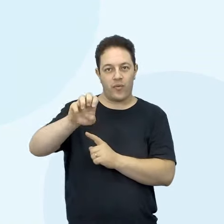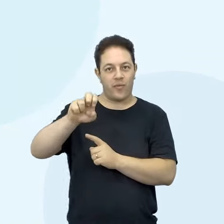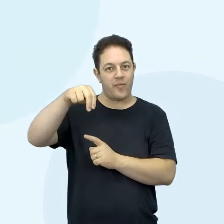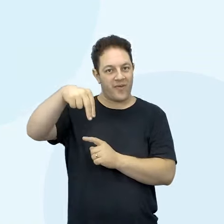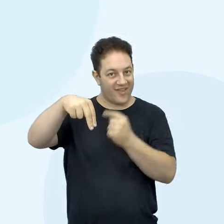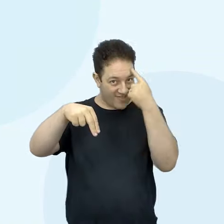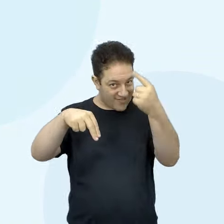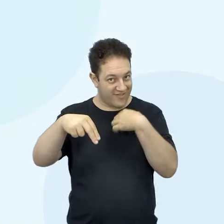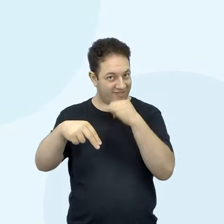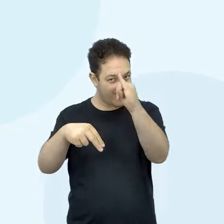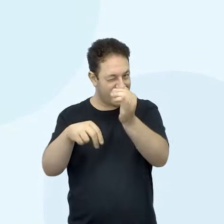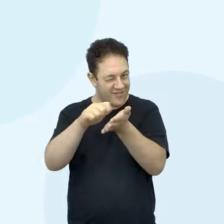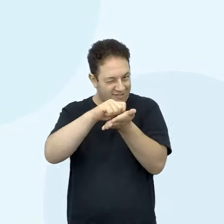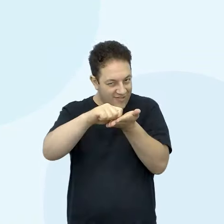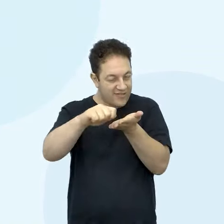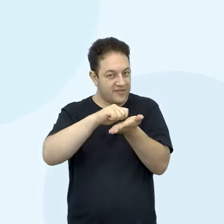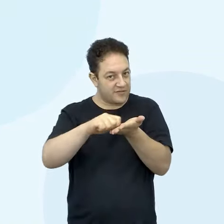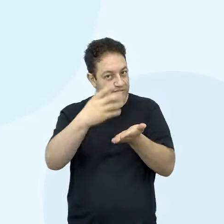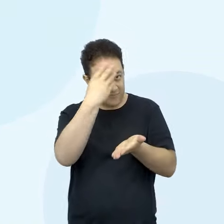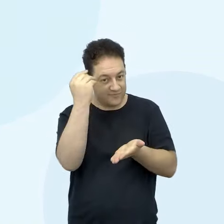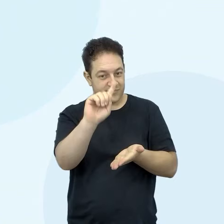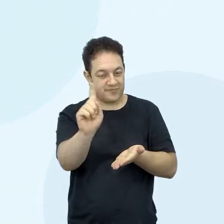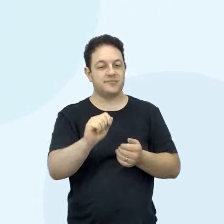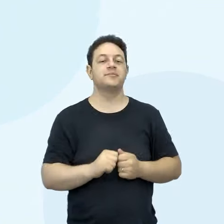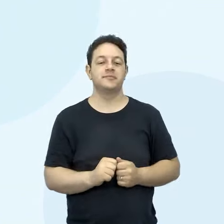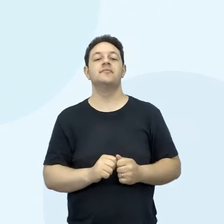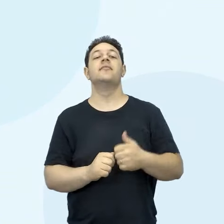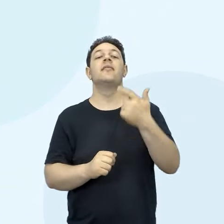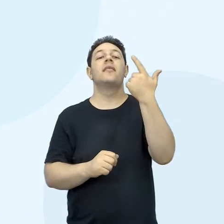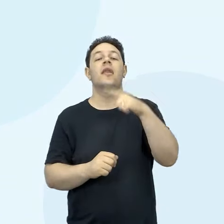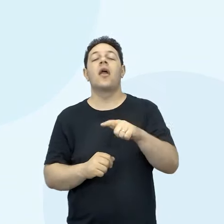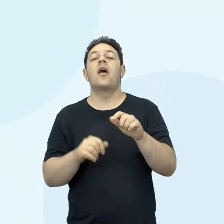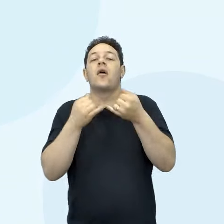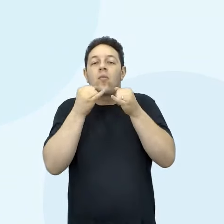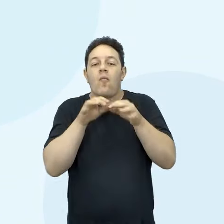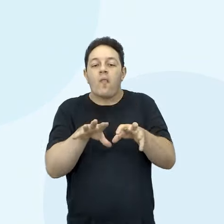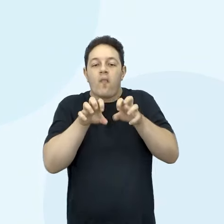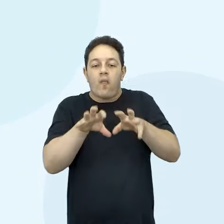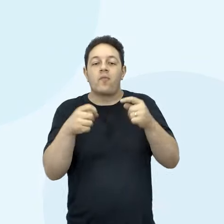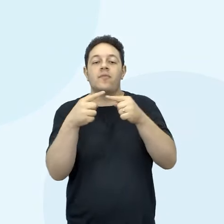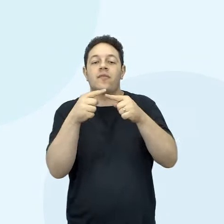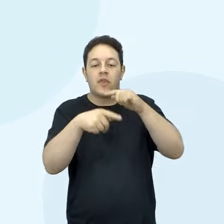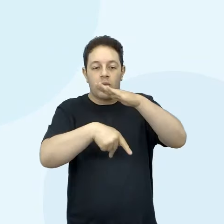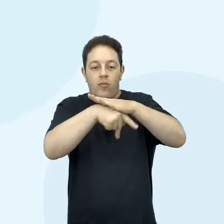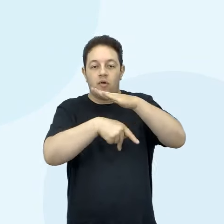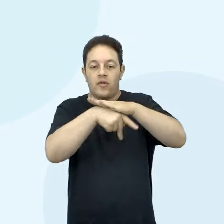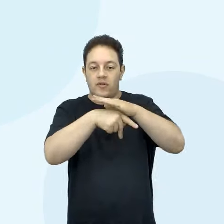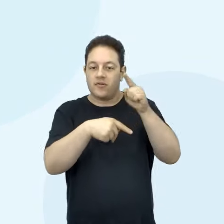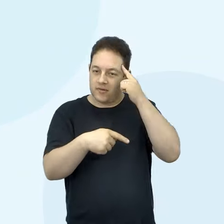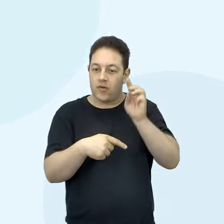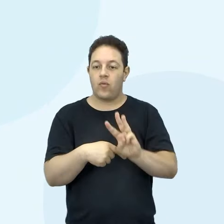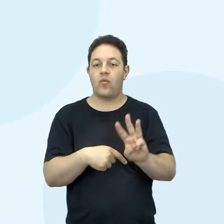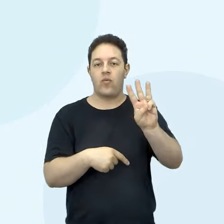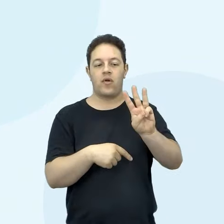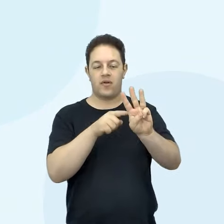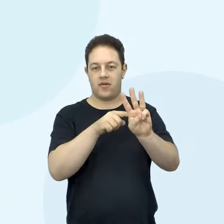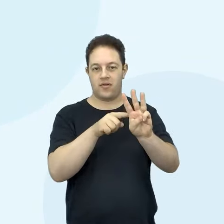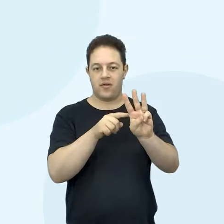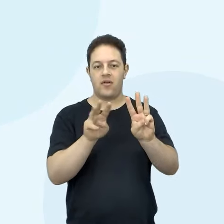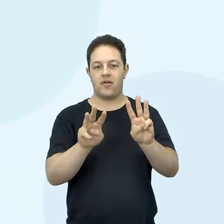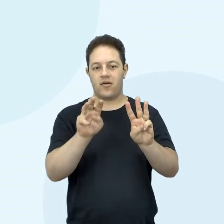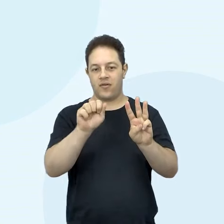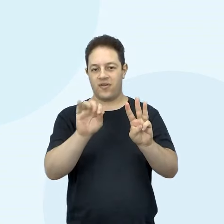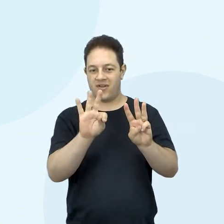não falei? E também, ó, o consumo está relacionado à potência elétrica de uma lâmpada que é medida em watt.